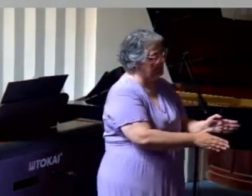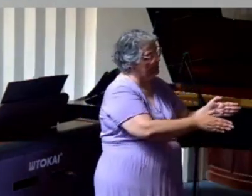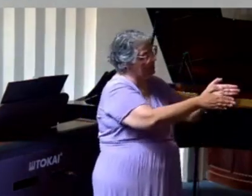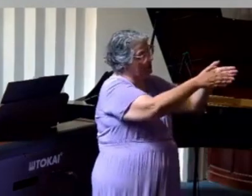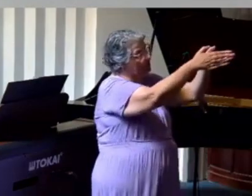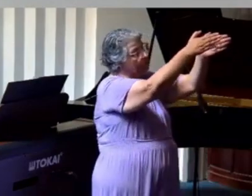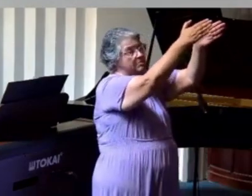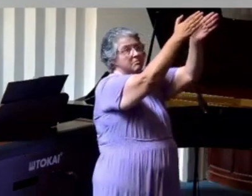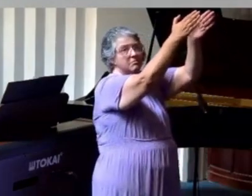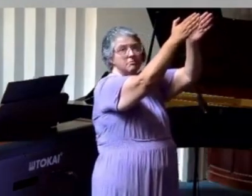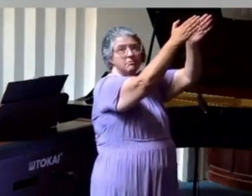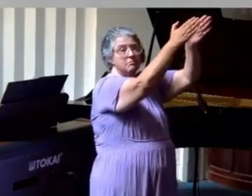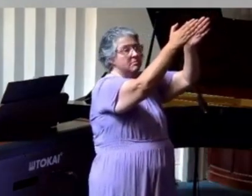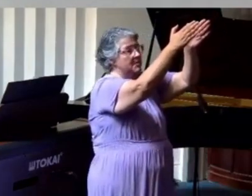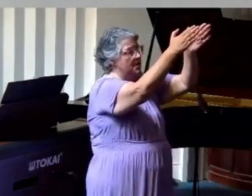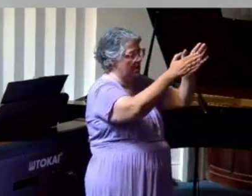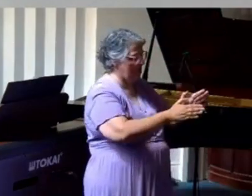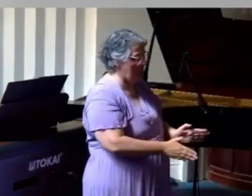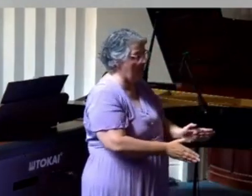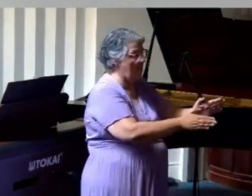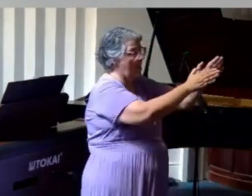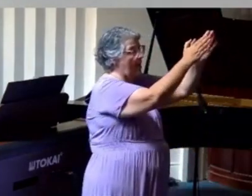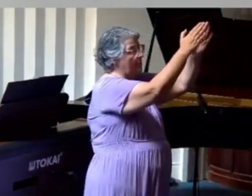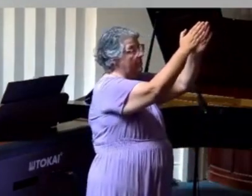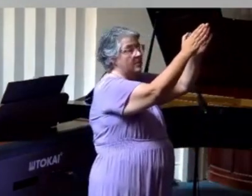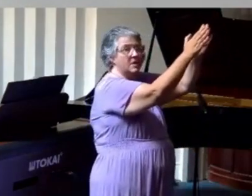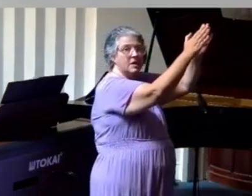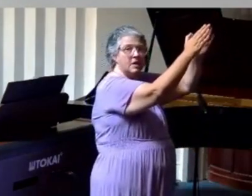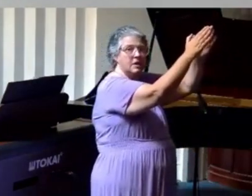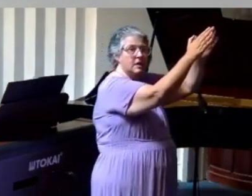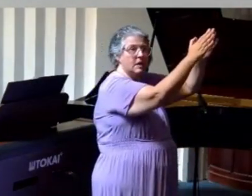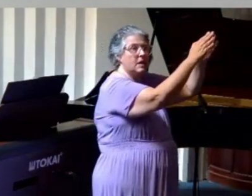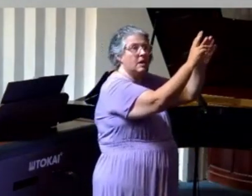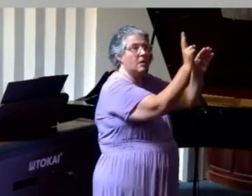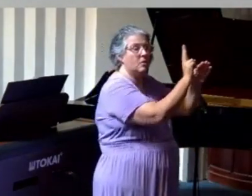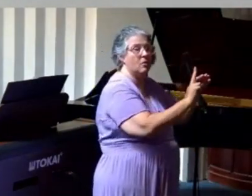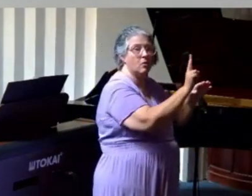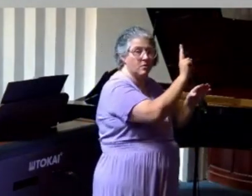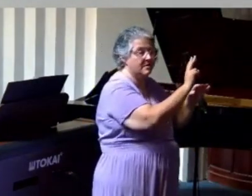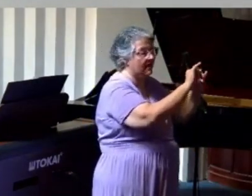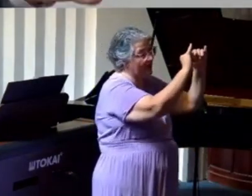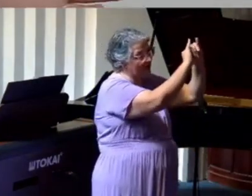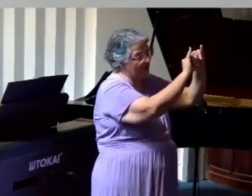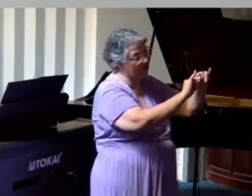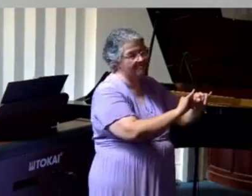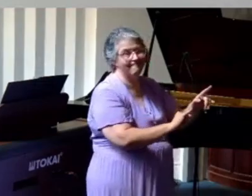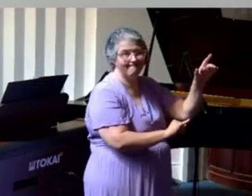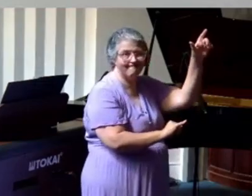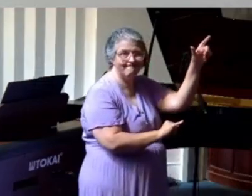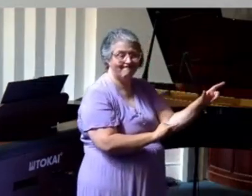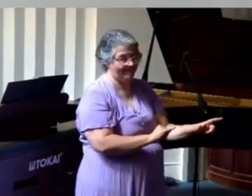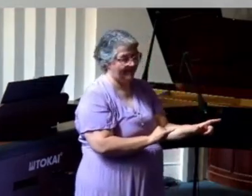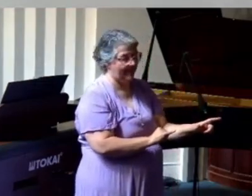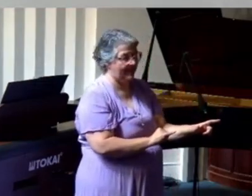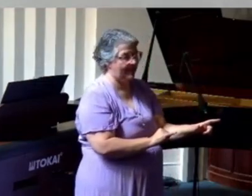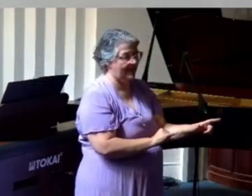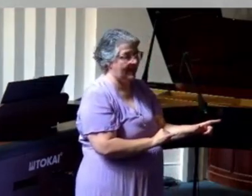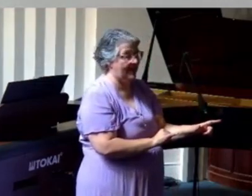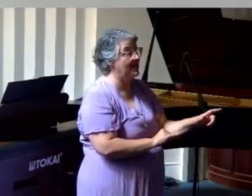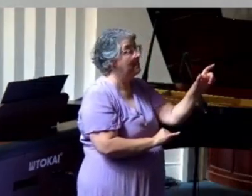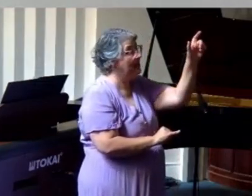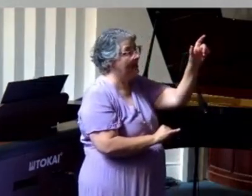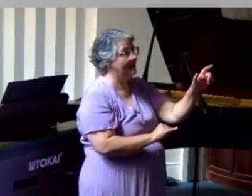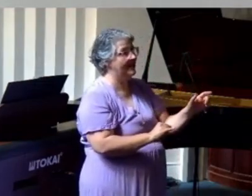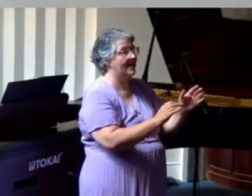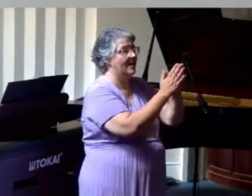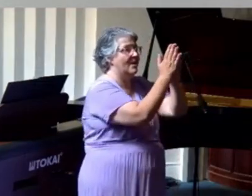outros deuses. A deuses que não eram o Deus de Israel. Esse Deus que a gente usa a expressão, meu Deus, grande e poderoso Deus, Deus dos